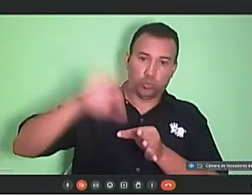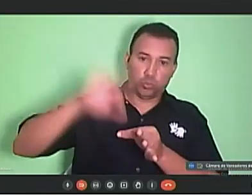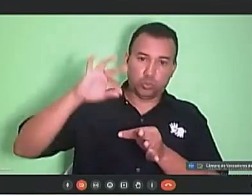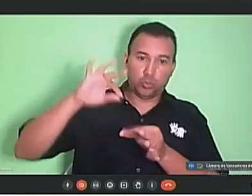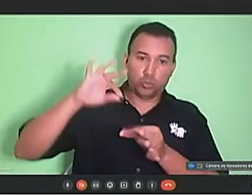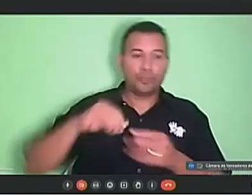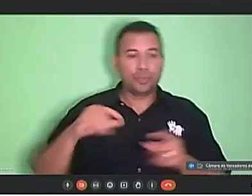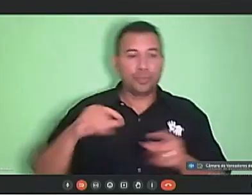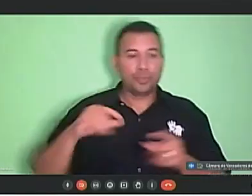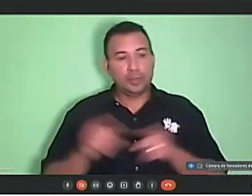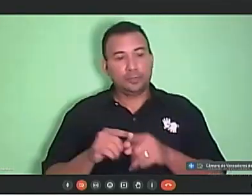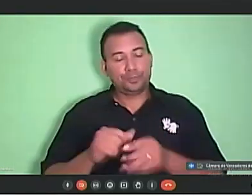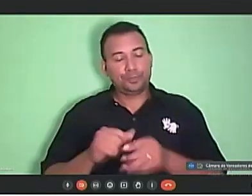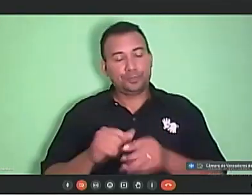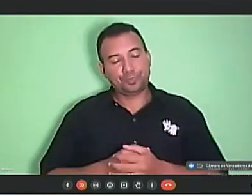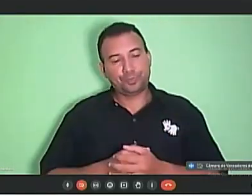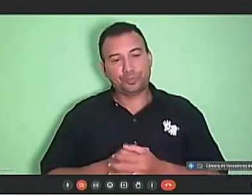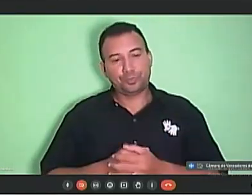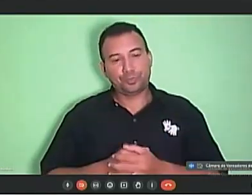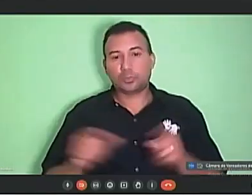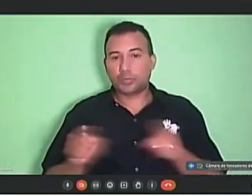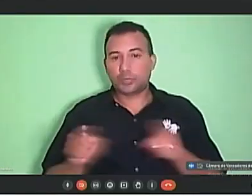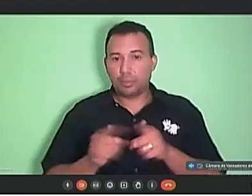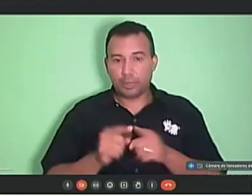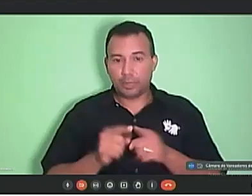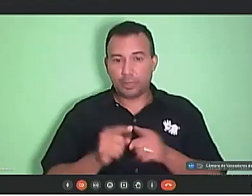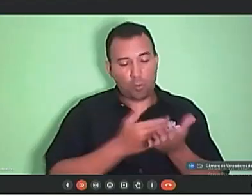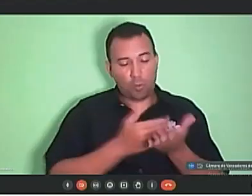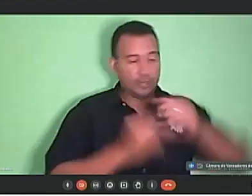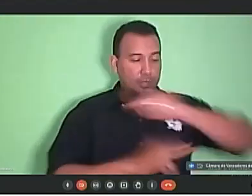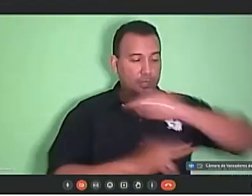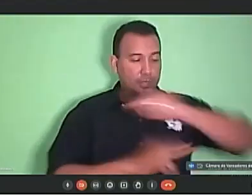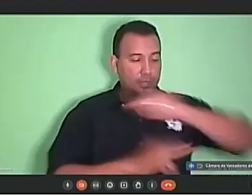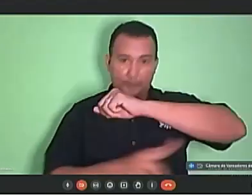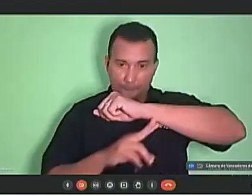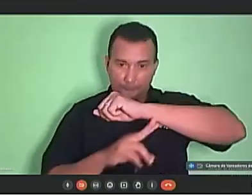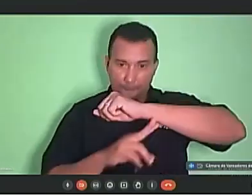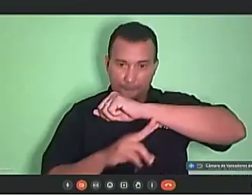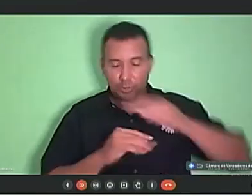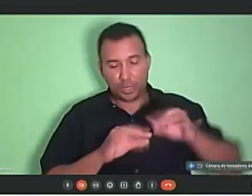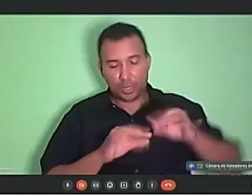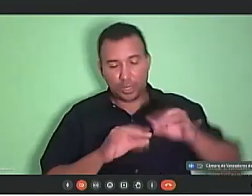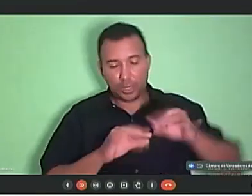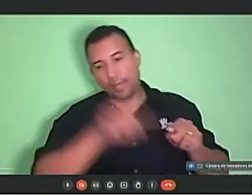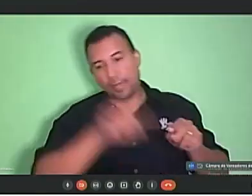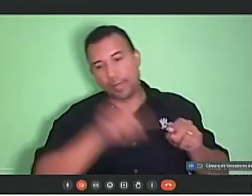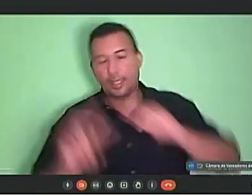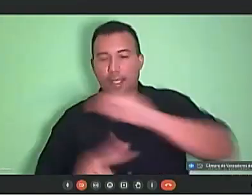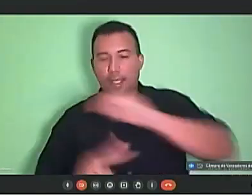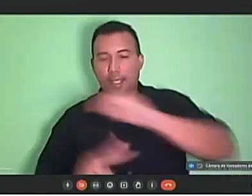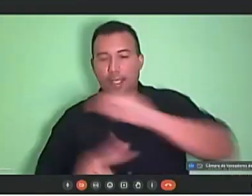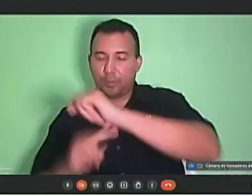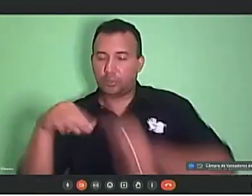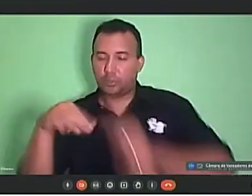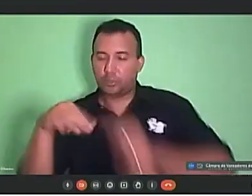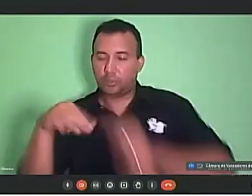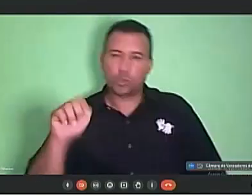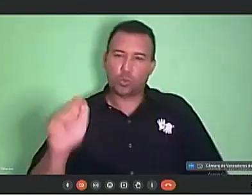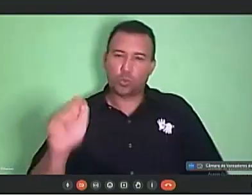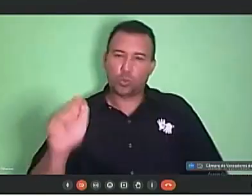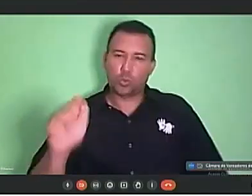nível do mar, ligando a cabeceira da ponte Domices Caramela à cabeceira da ponte Manuel Ribas, a ponte dos